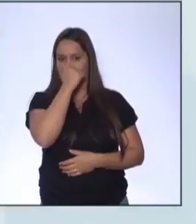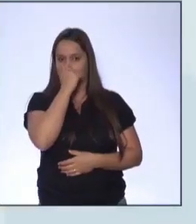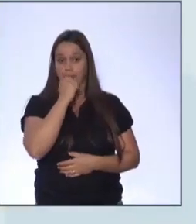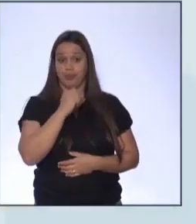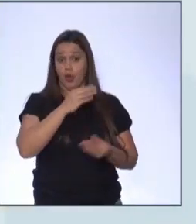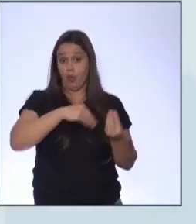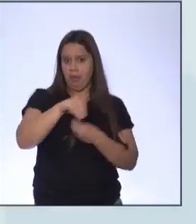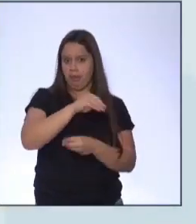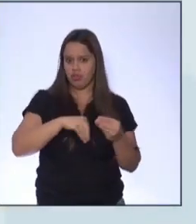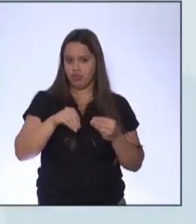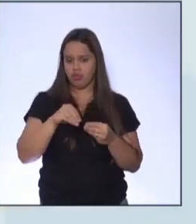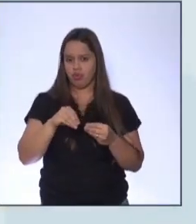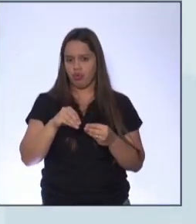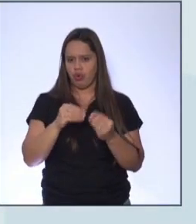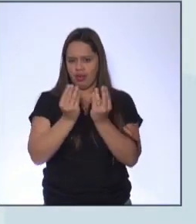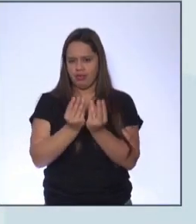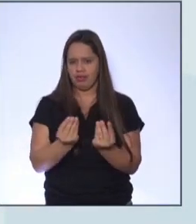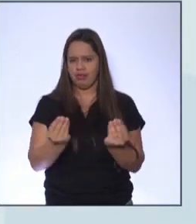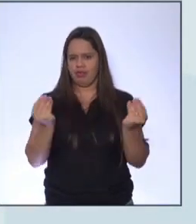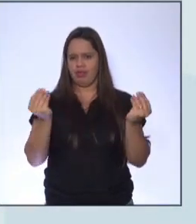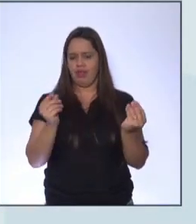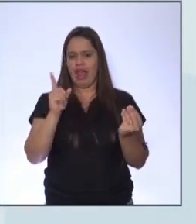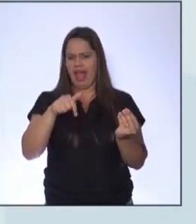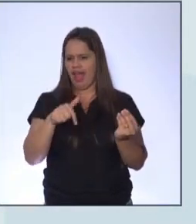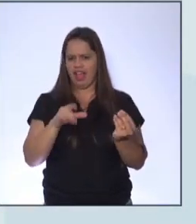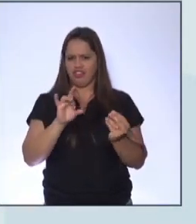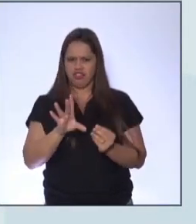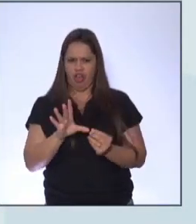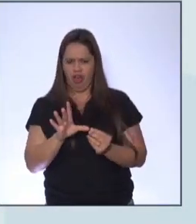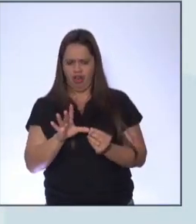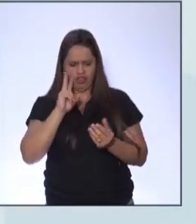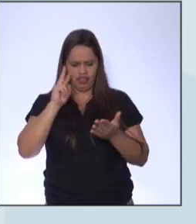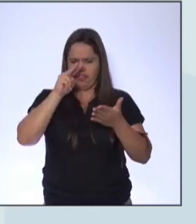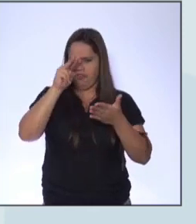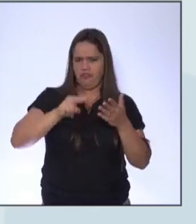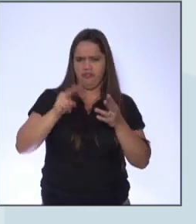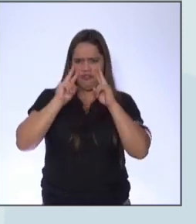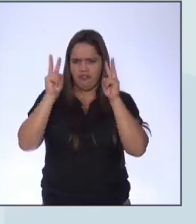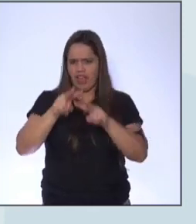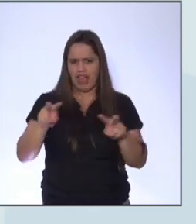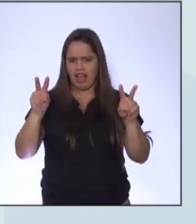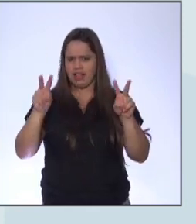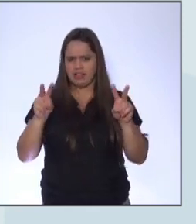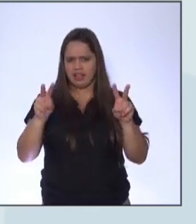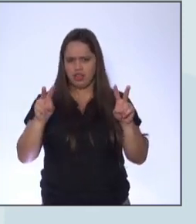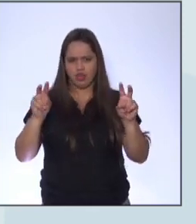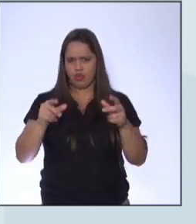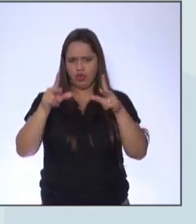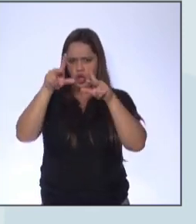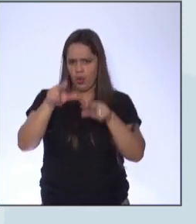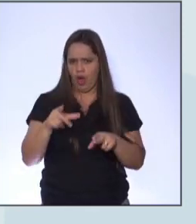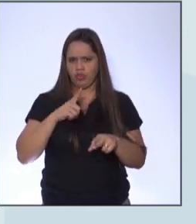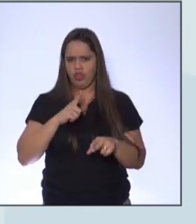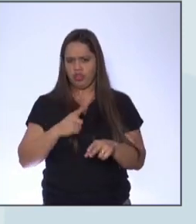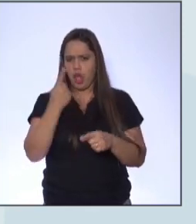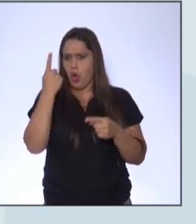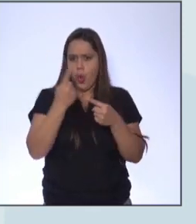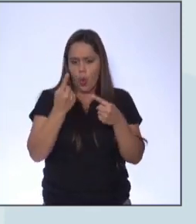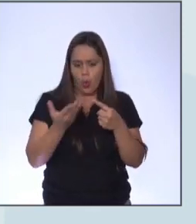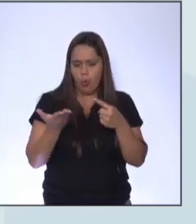é simplesmente a mistura com aspecto uniforme em toda a sua composição e possui uma fase. E uma